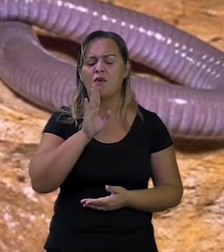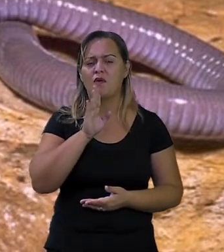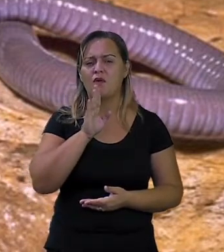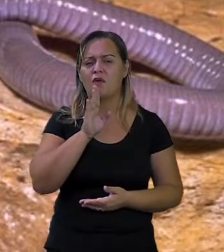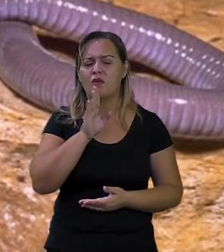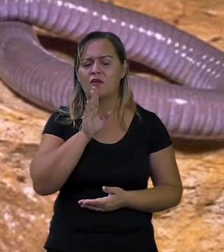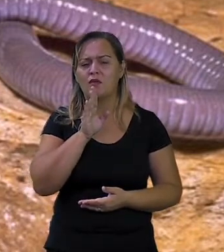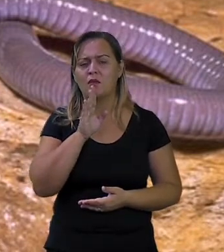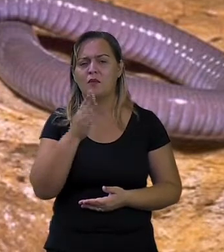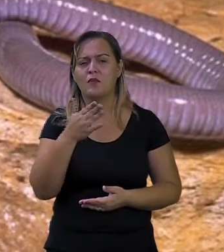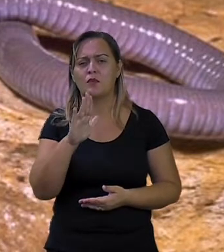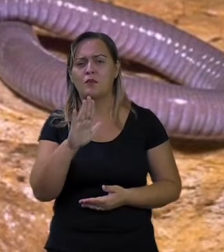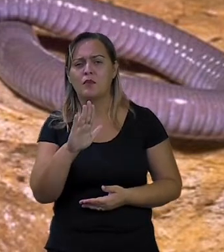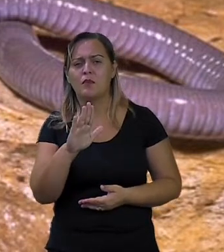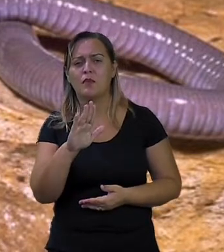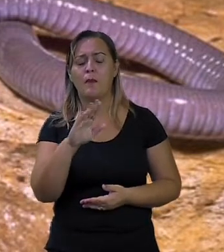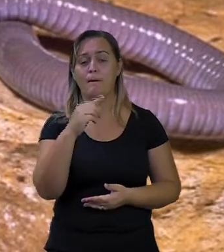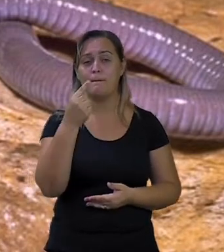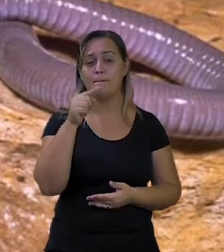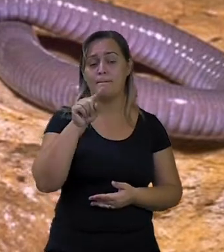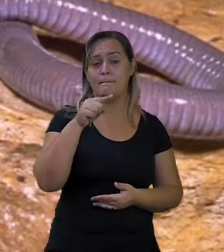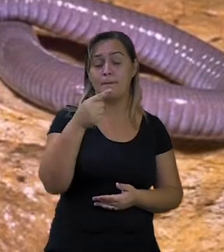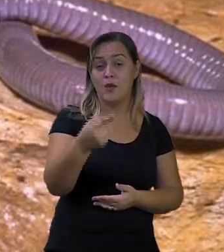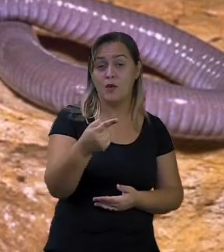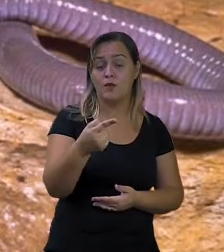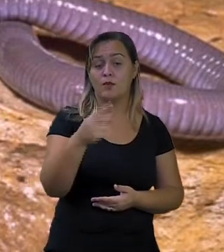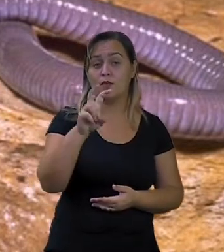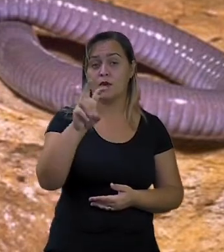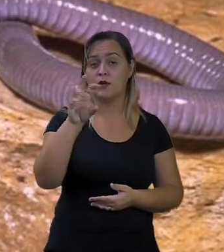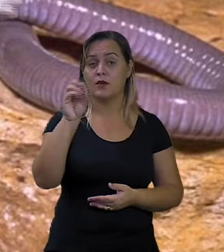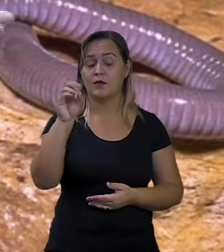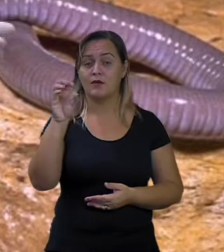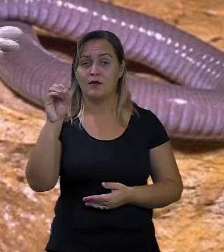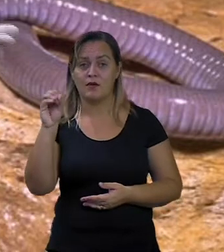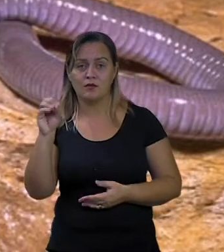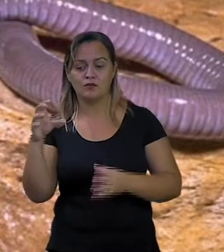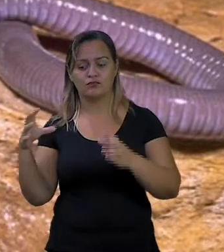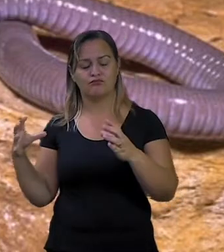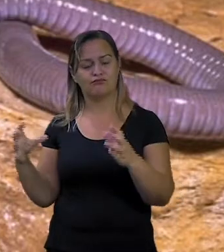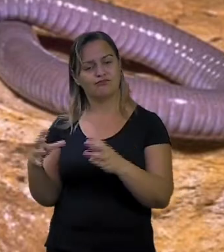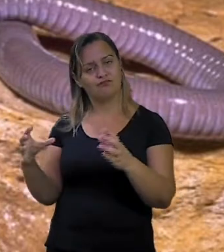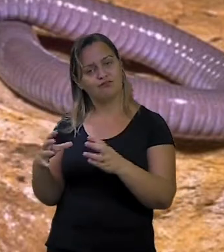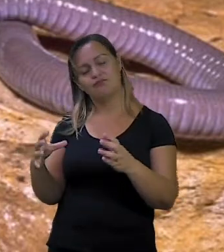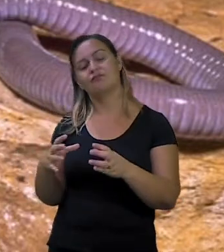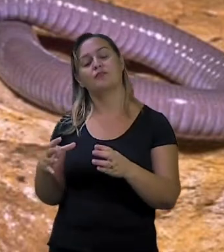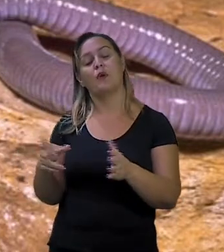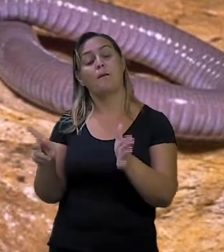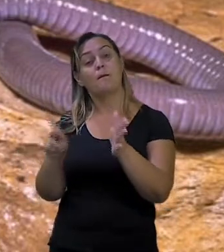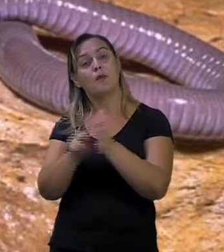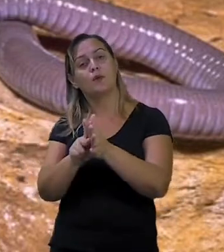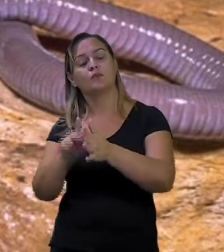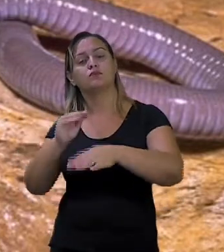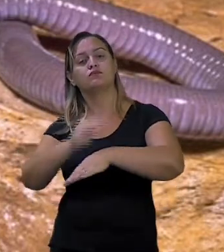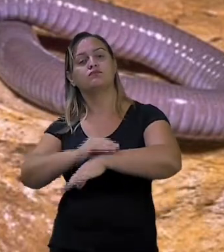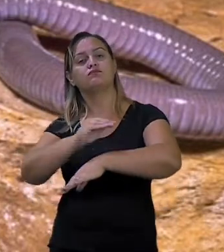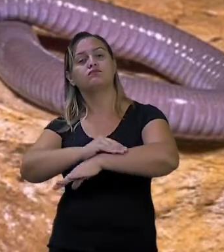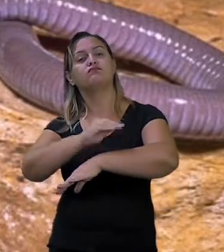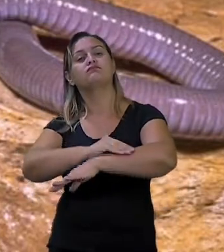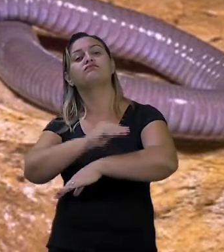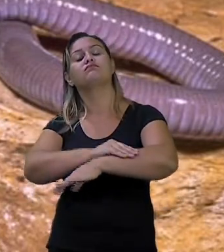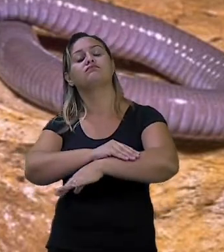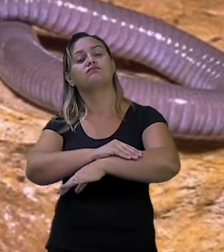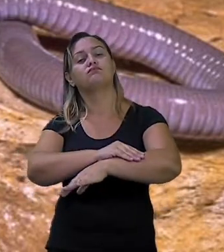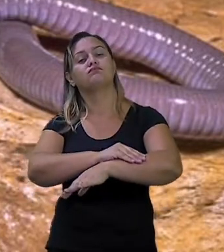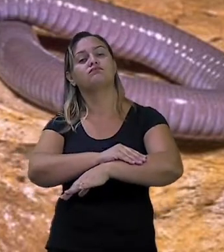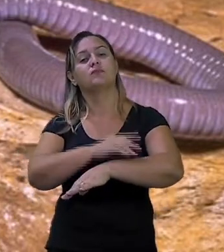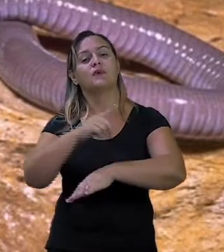5.500 espécies. Eles estão presentes na fauna da América do Sul e